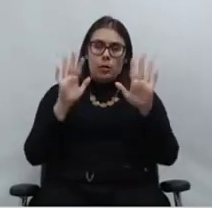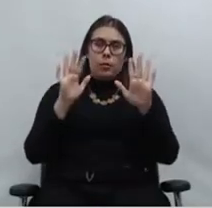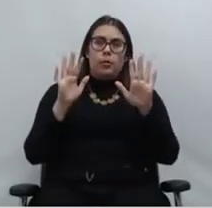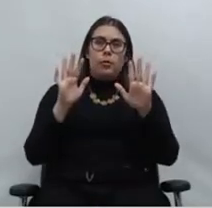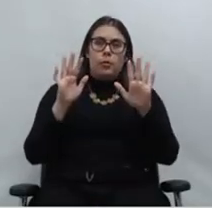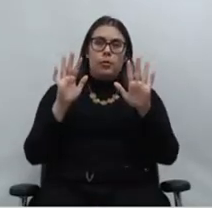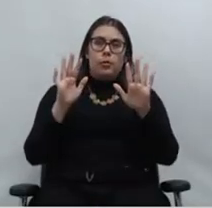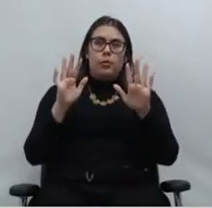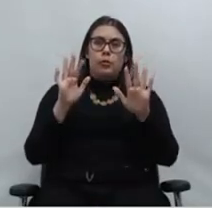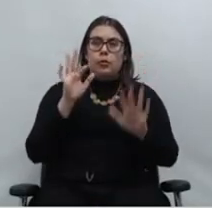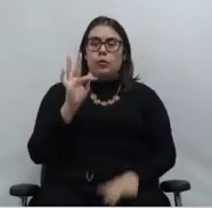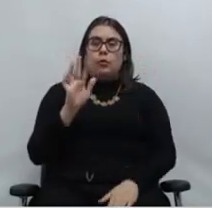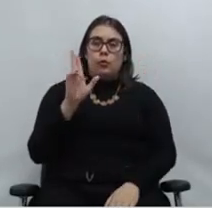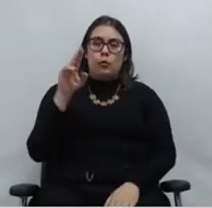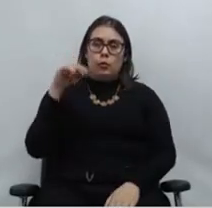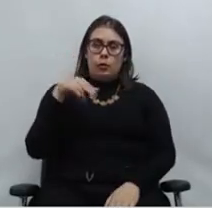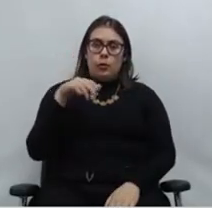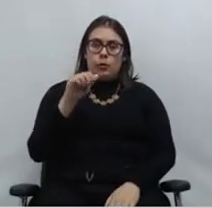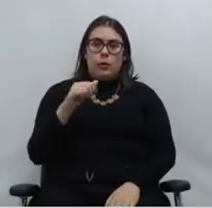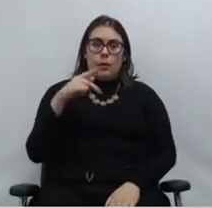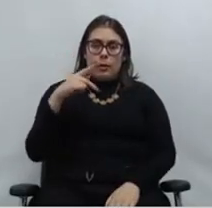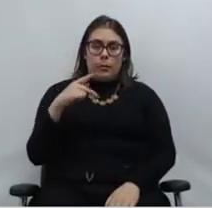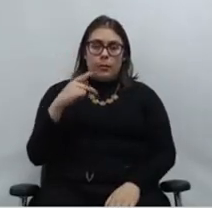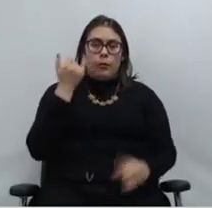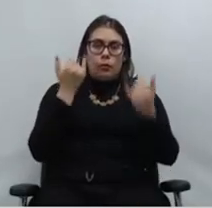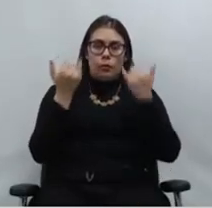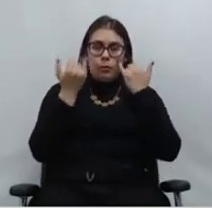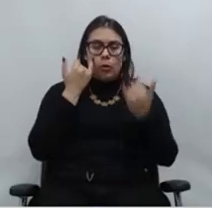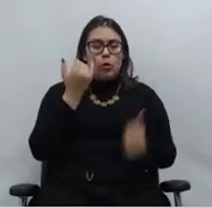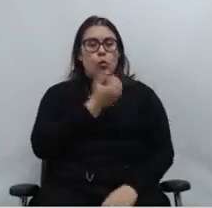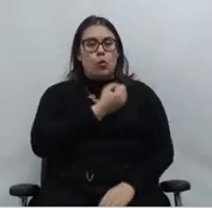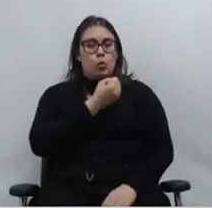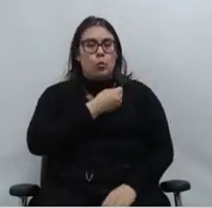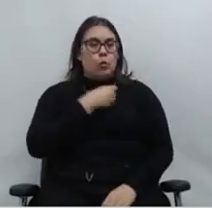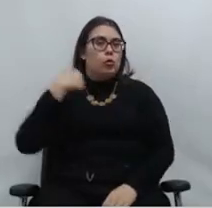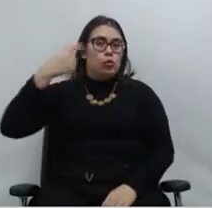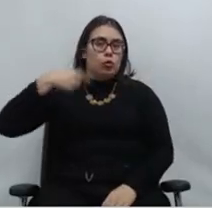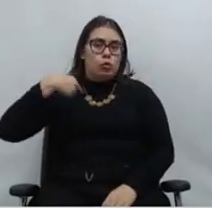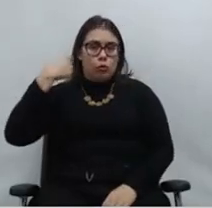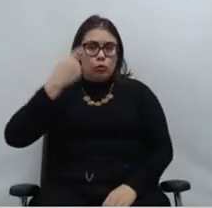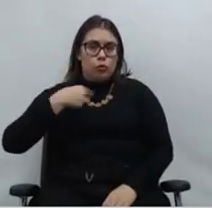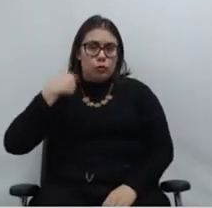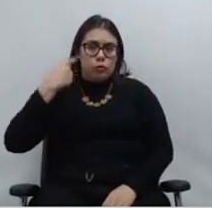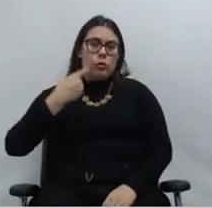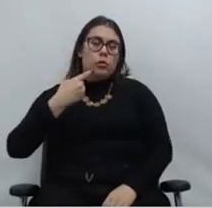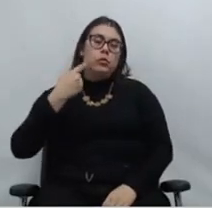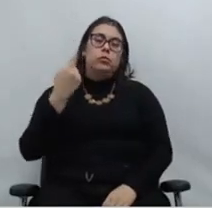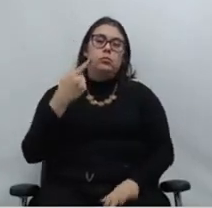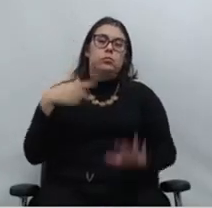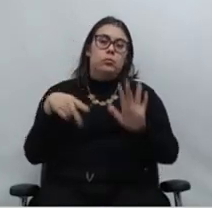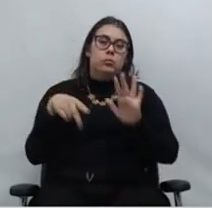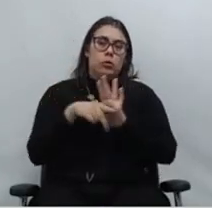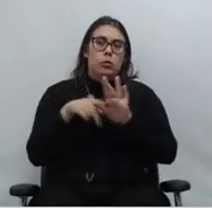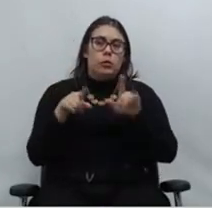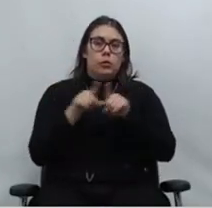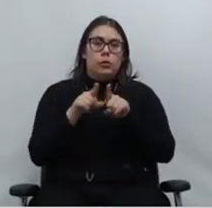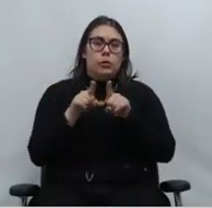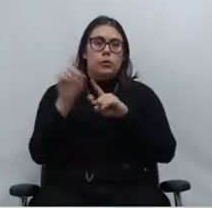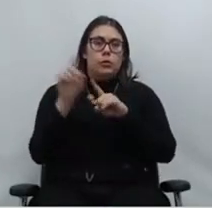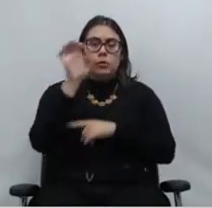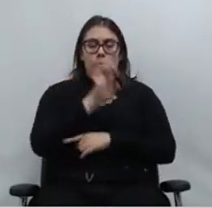histórico com a FUNAP, principalmente informações sobre o número de advogados da FUNAP vinculados à assistência jurídica suplementar, listagem das